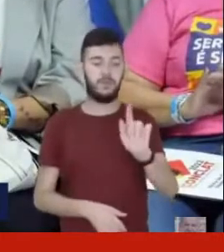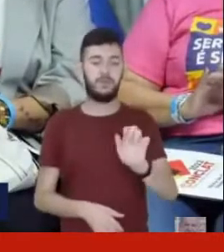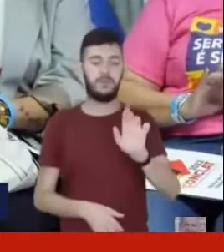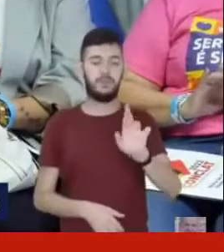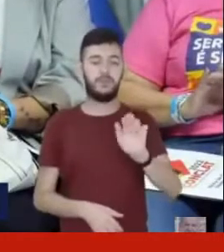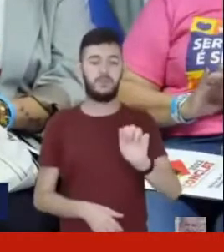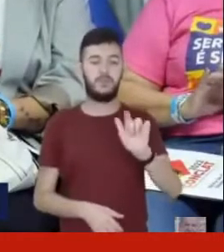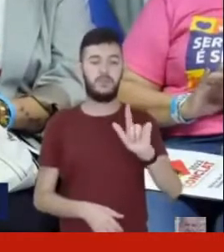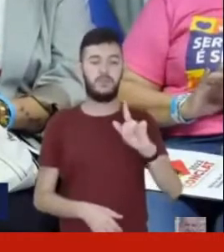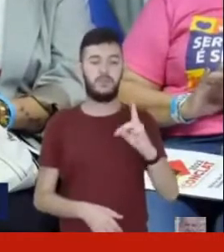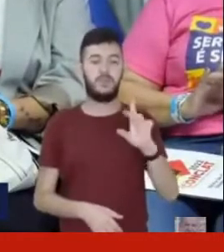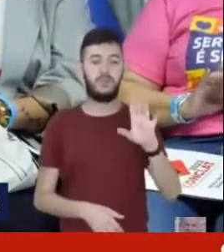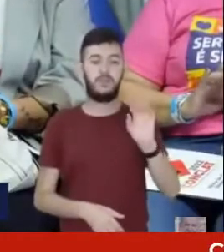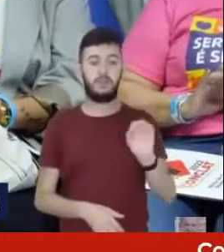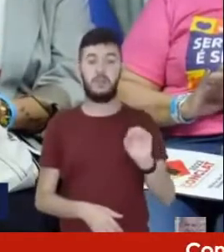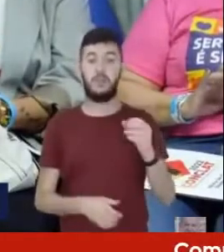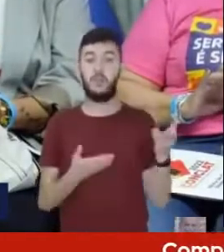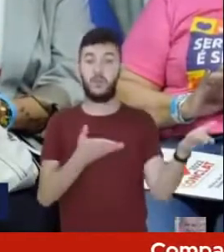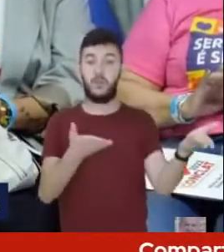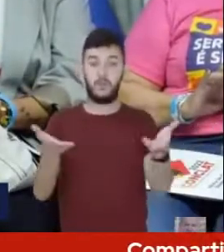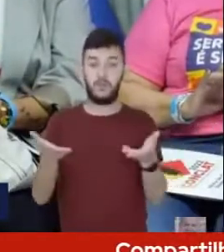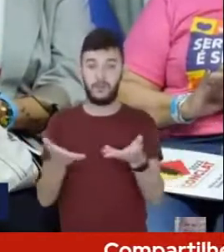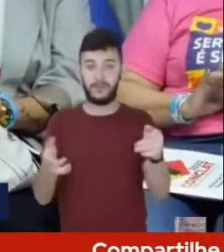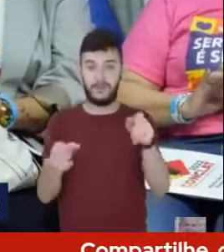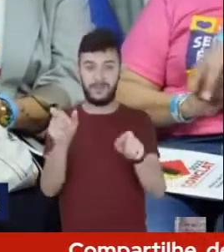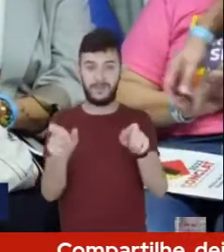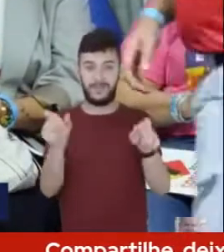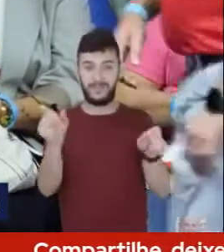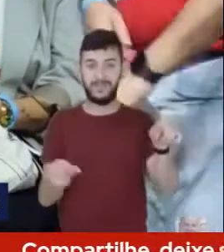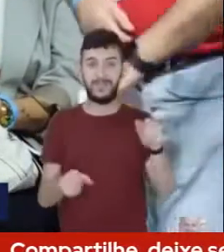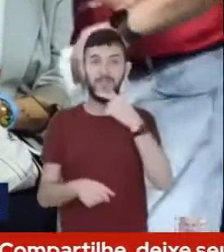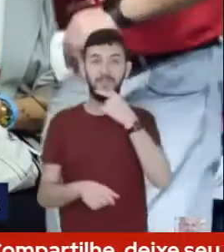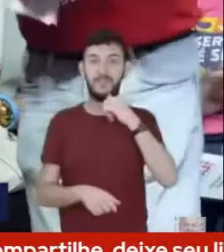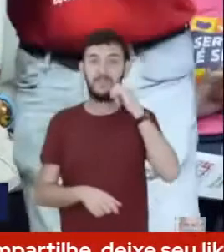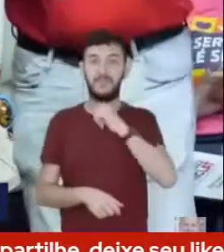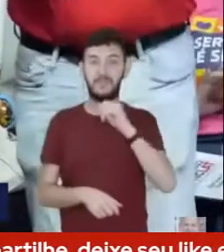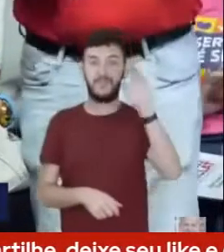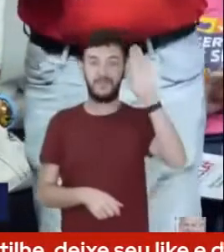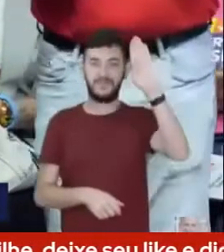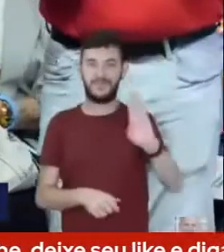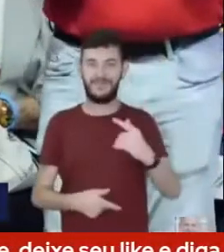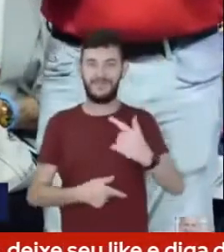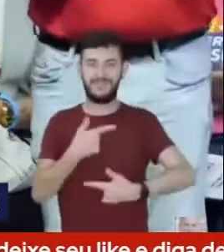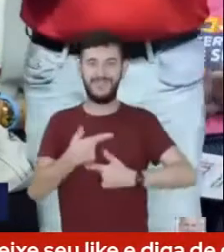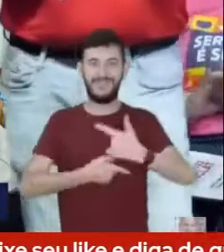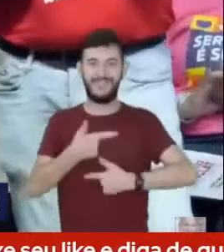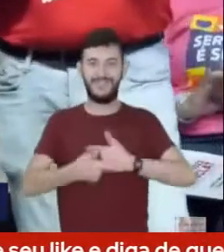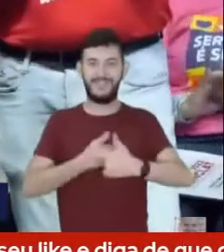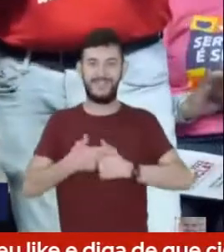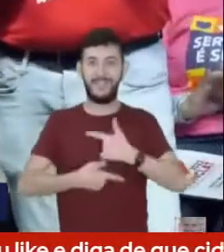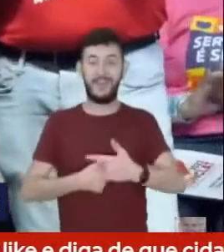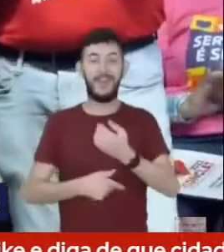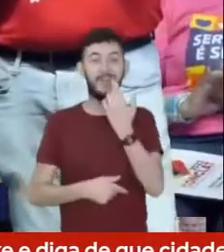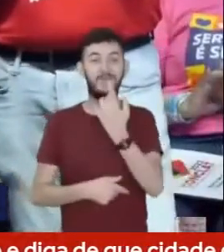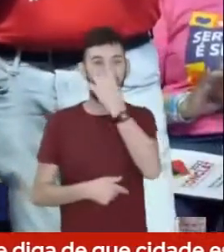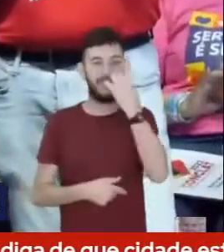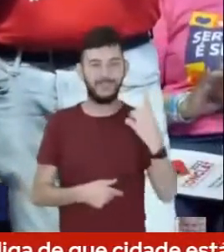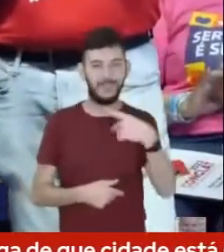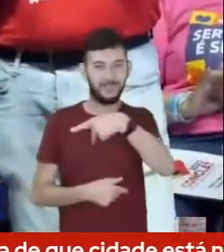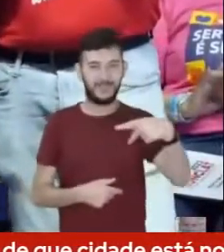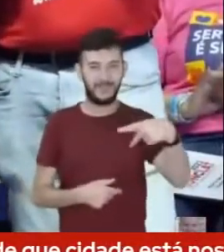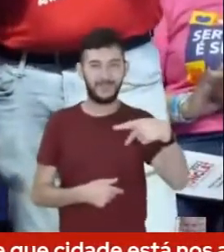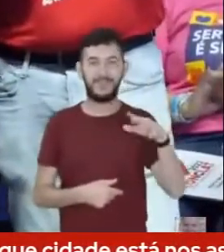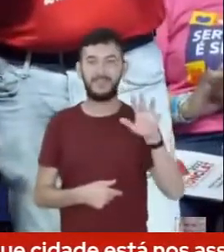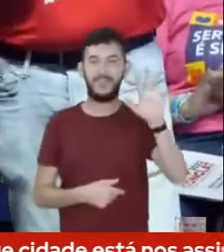queria convidar todos vocês, homens e mulheres, o Brasil que trabalha, a dar um bom dia para o presidente Lula.